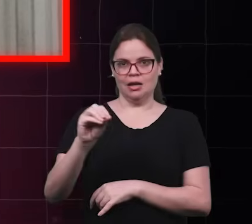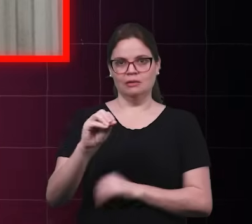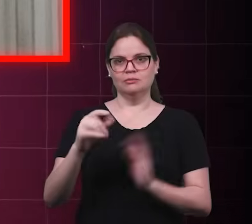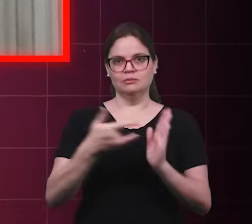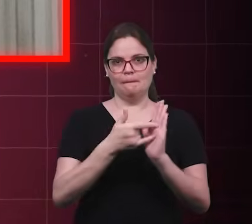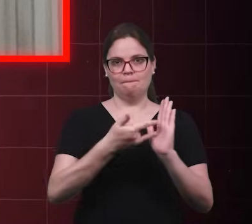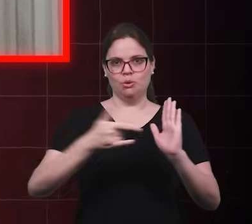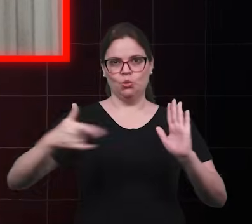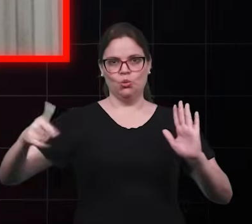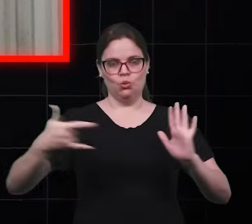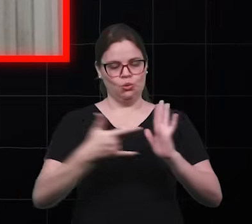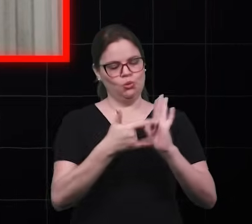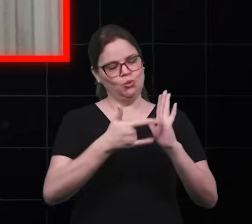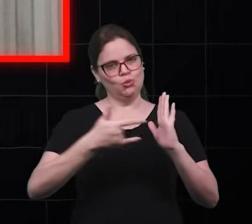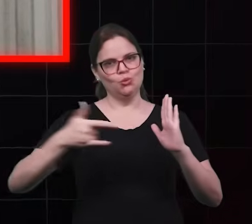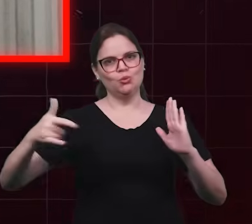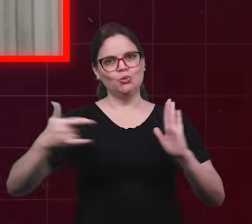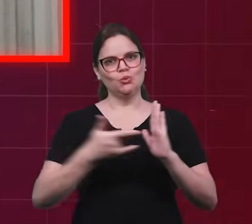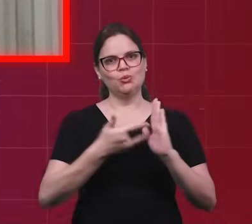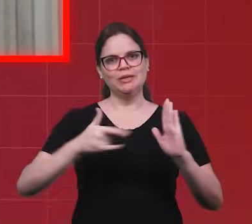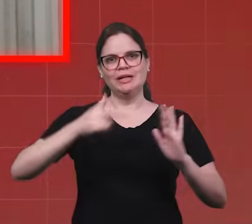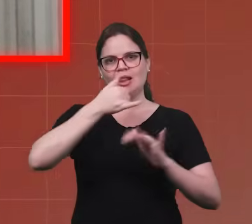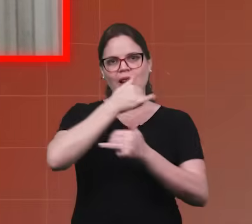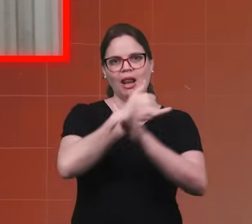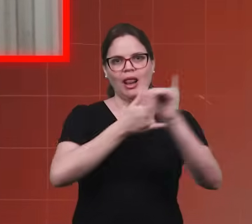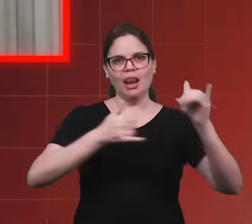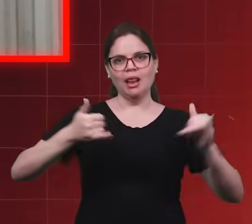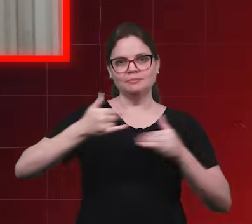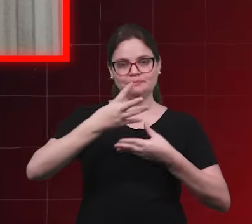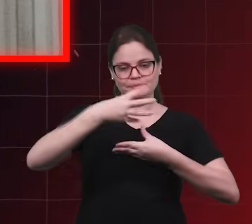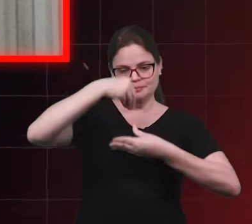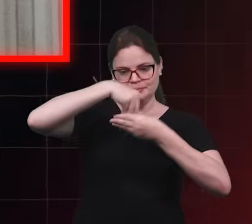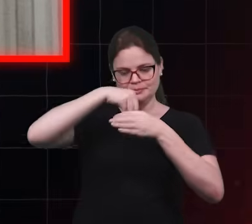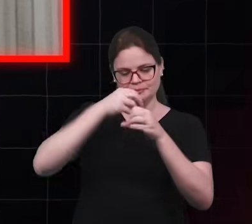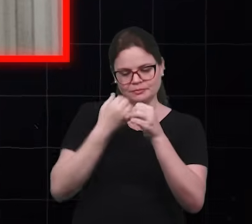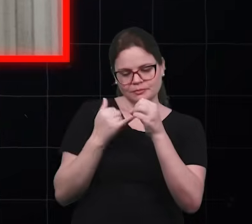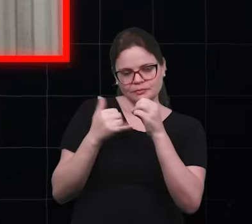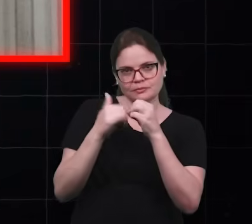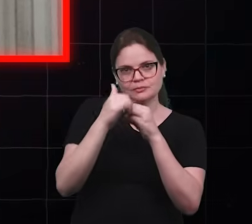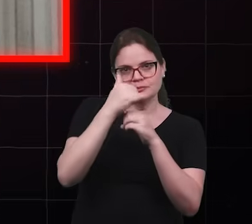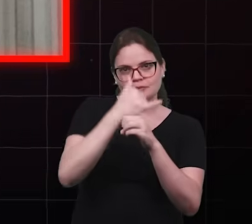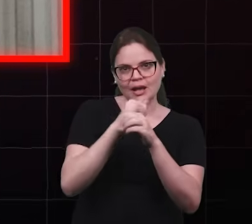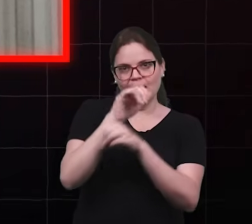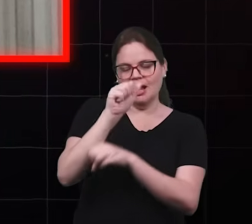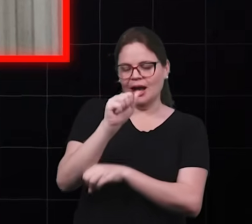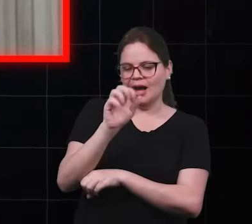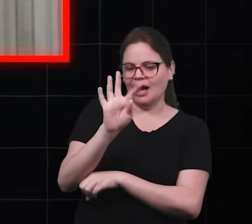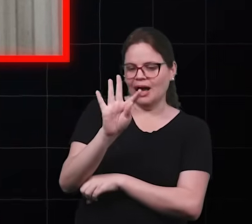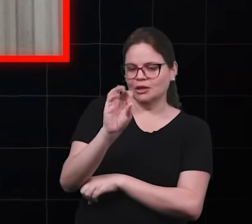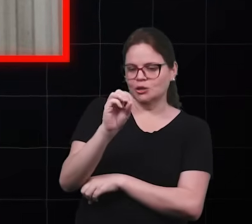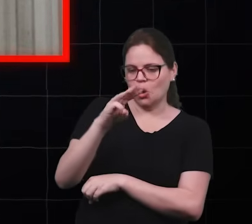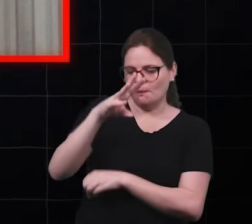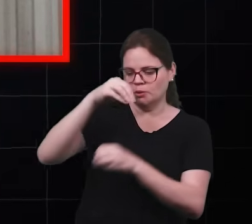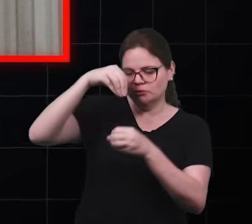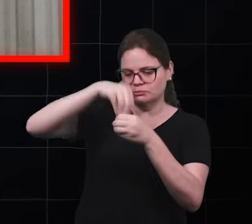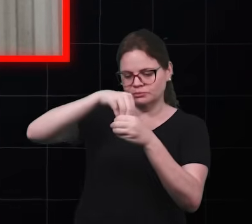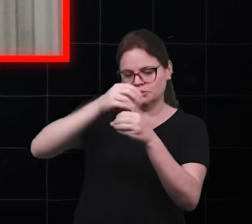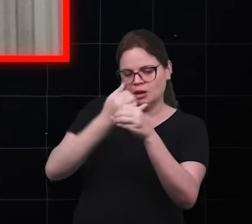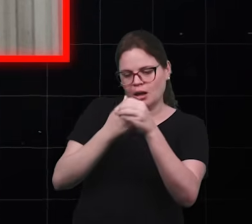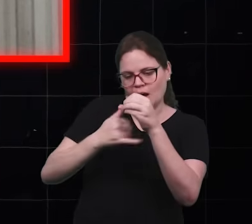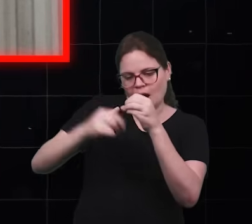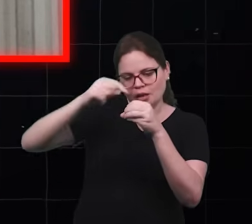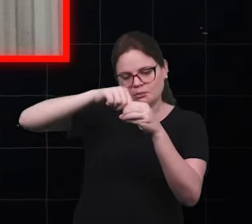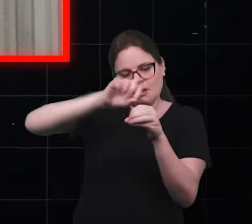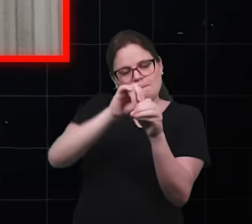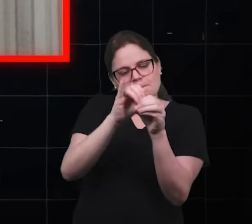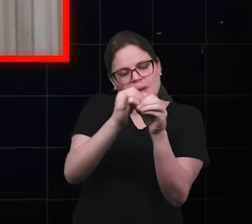eletromagnética, que se forma no interior dos átomos, através de uma radiação. Ela tem